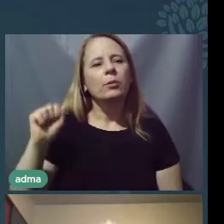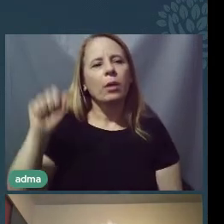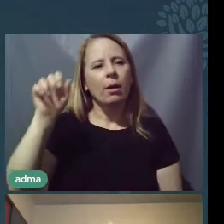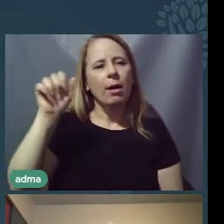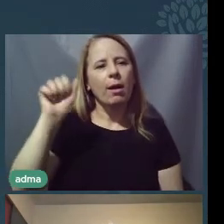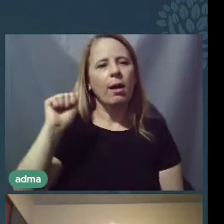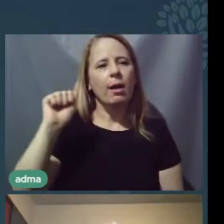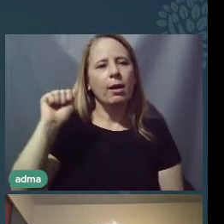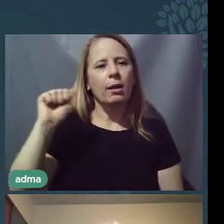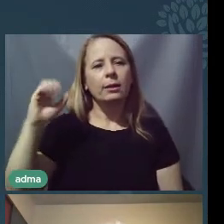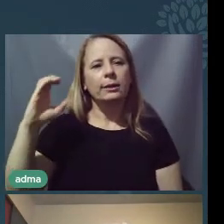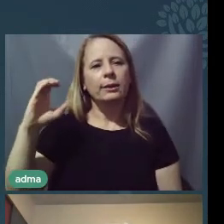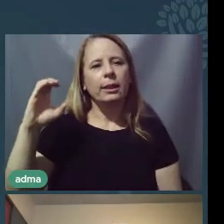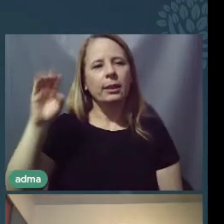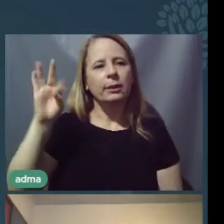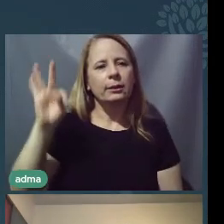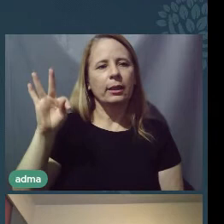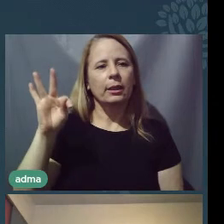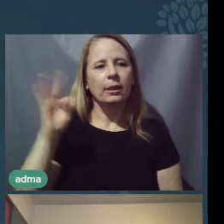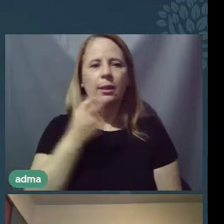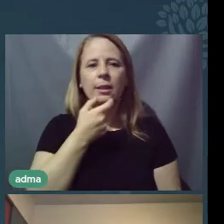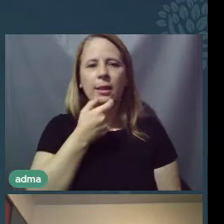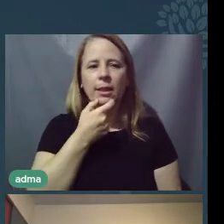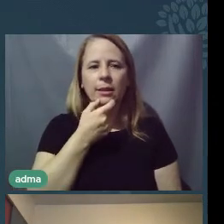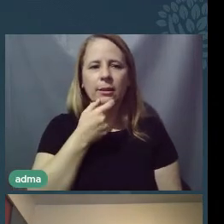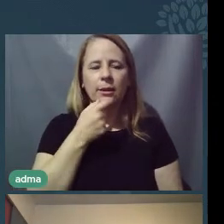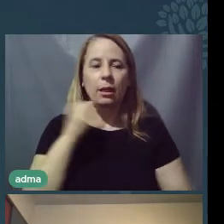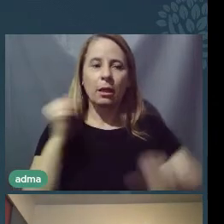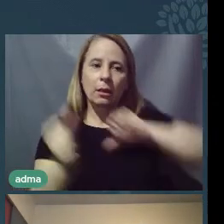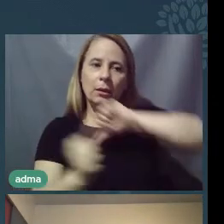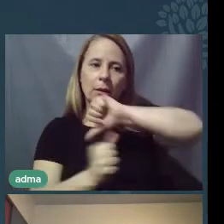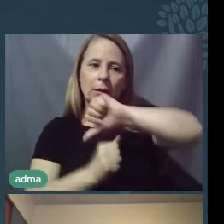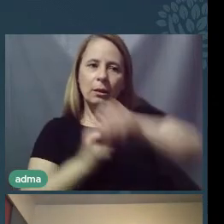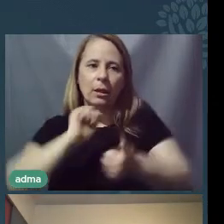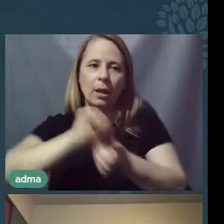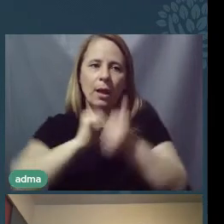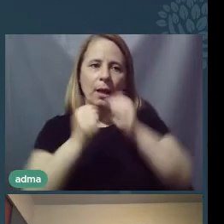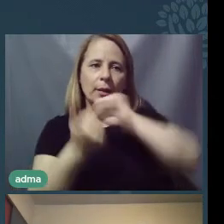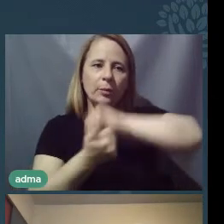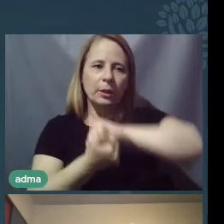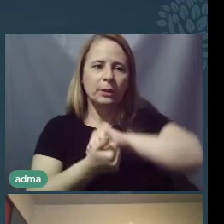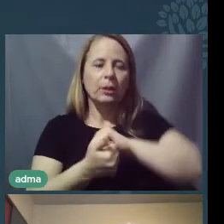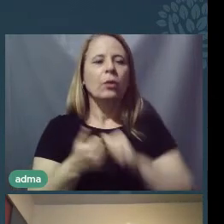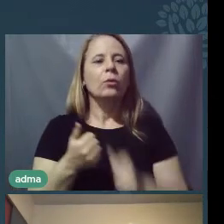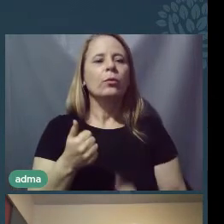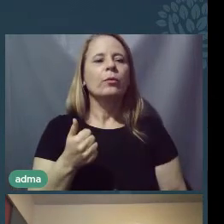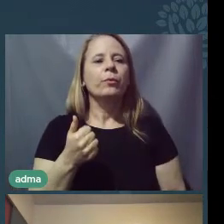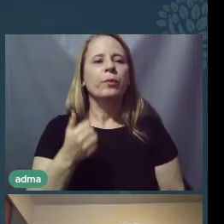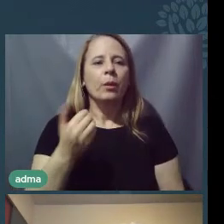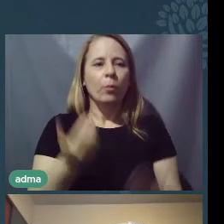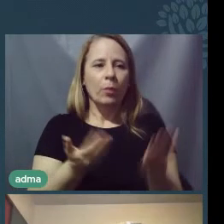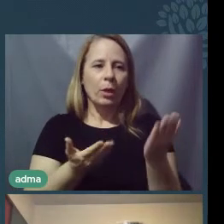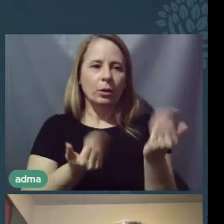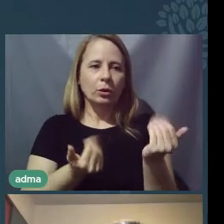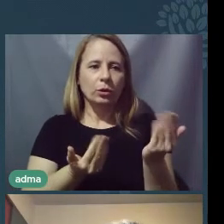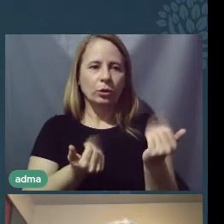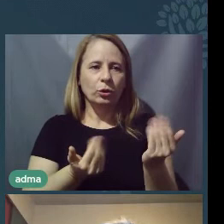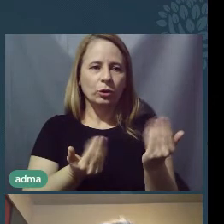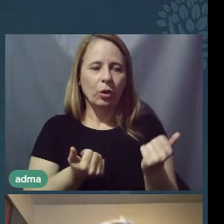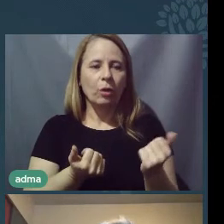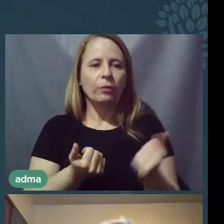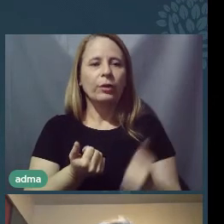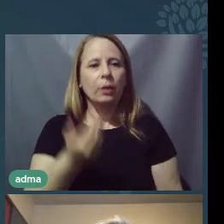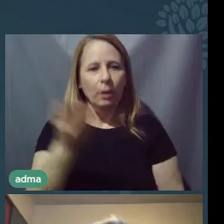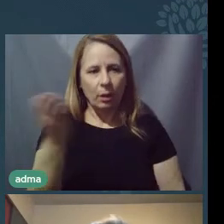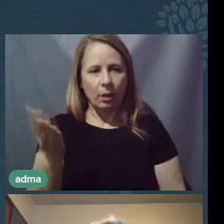em inglês. Nós temos a versão ACT, que é para para adolescentes e adultos, que é essa que está